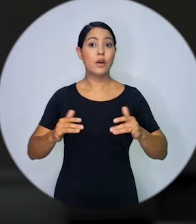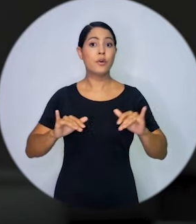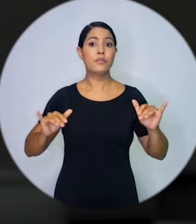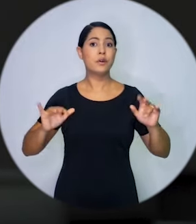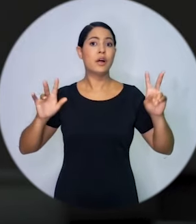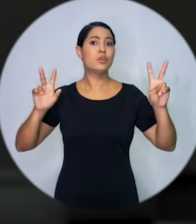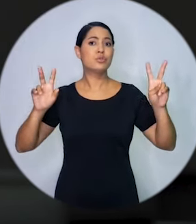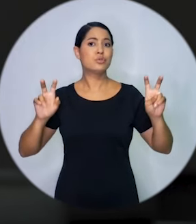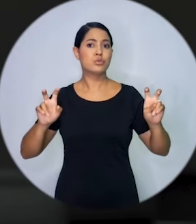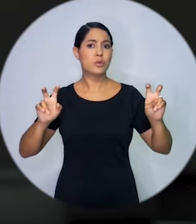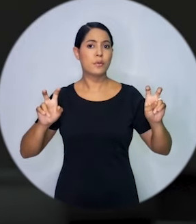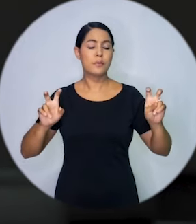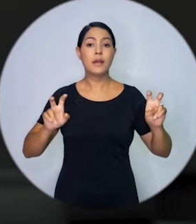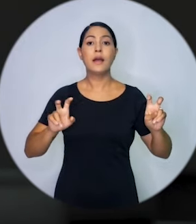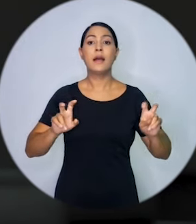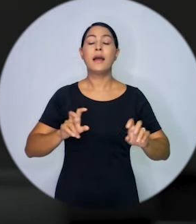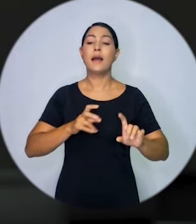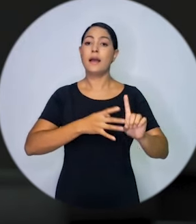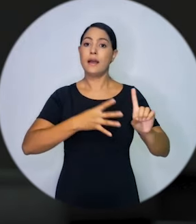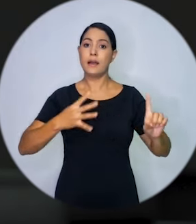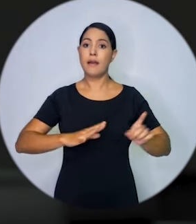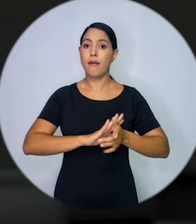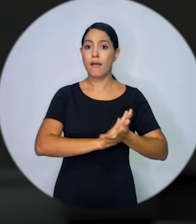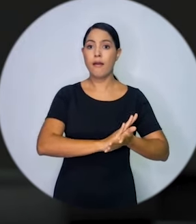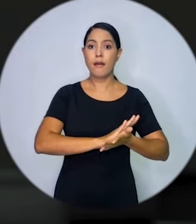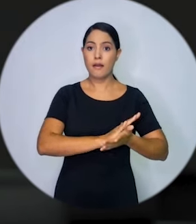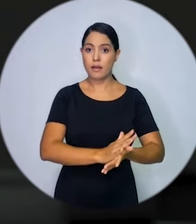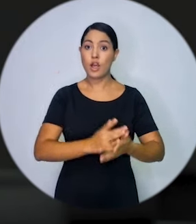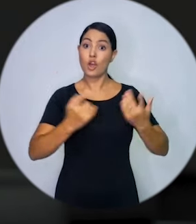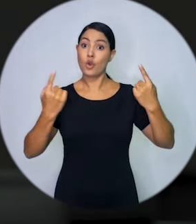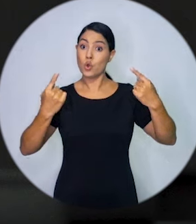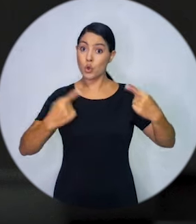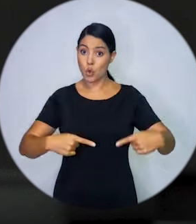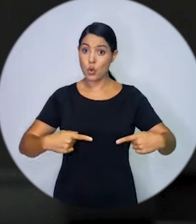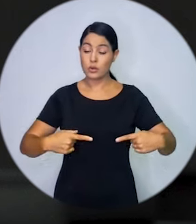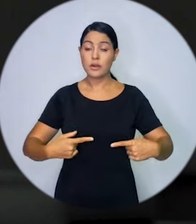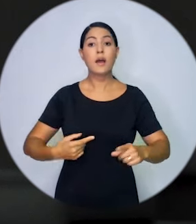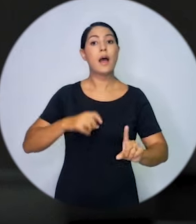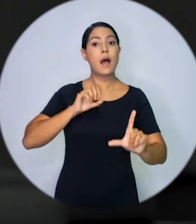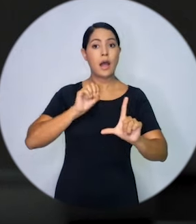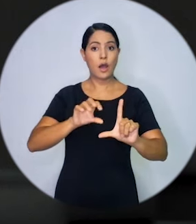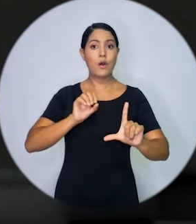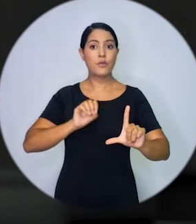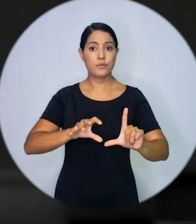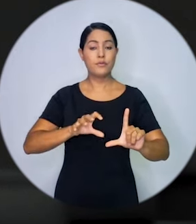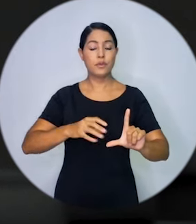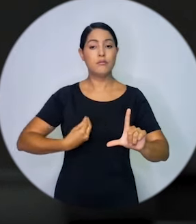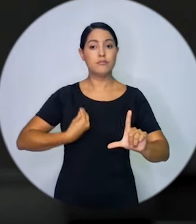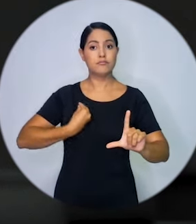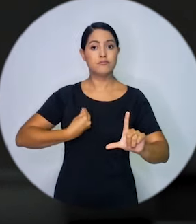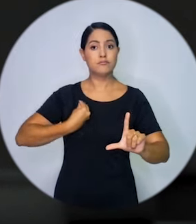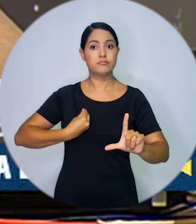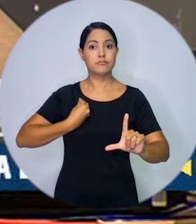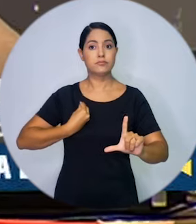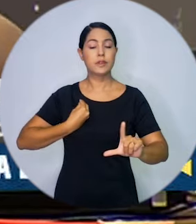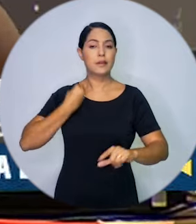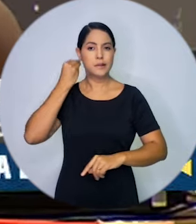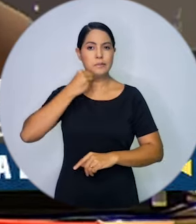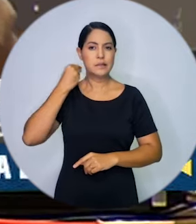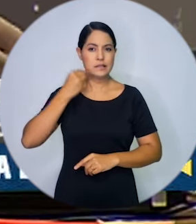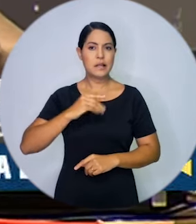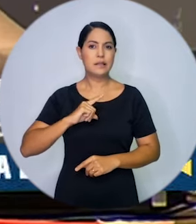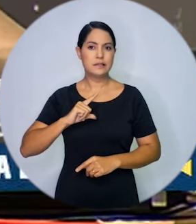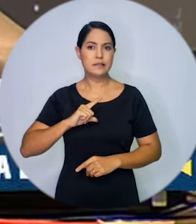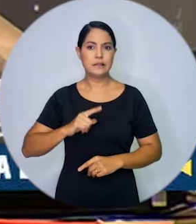a LGBTfobia. Os debates foram transmitidos ao vivo e contaram com a participação de especialistas no assunto. E